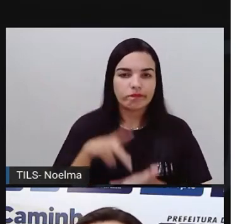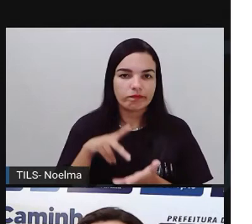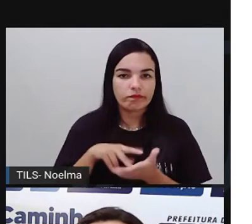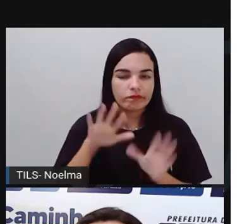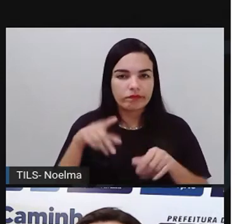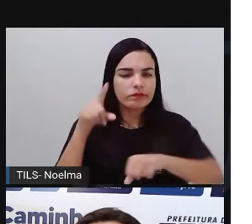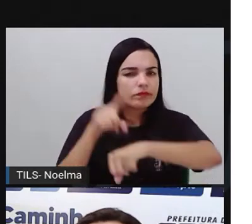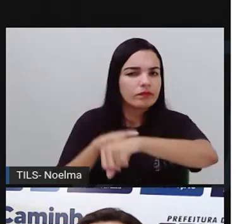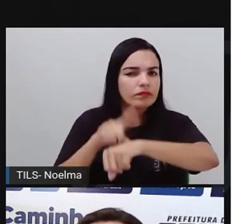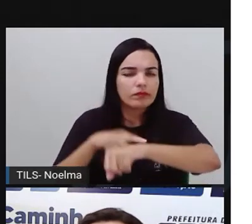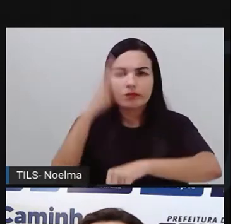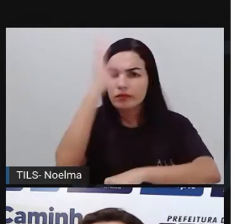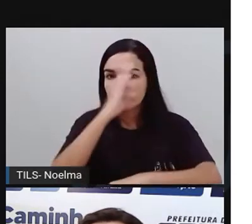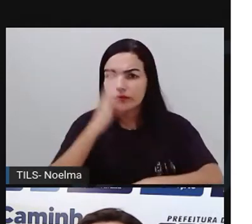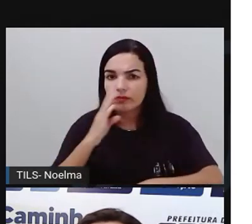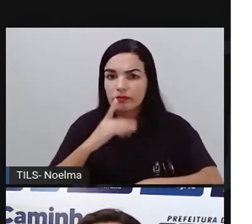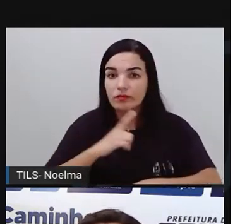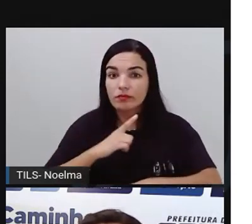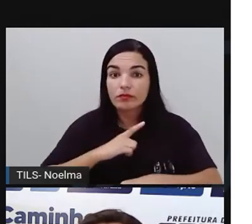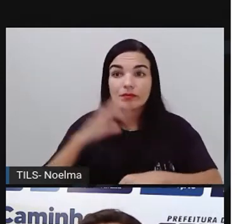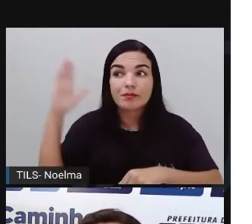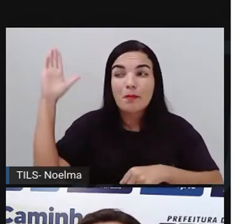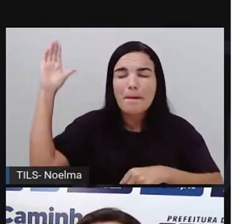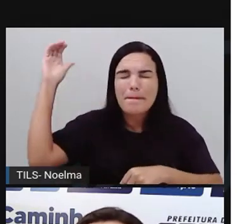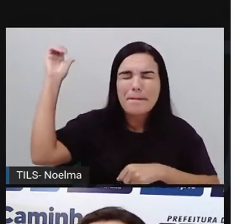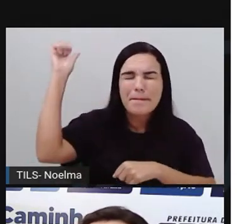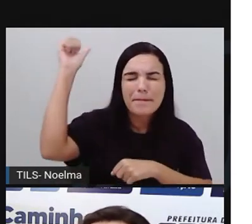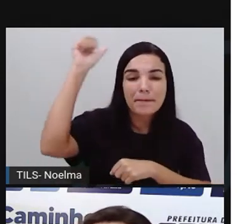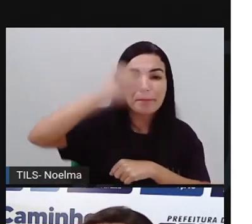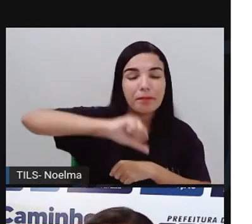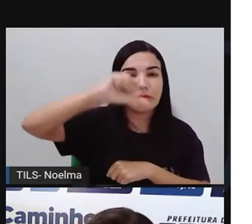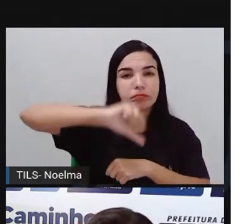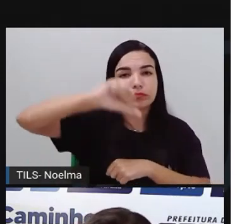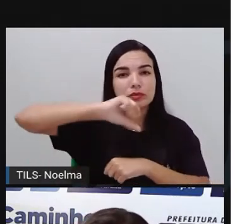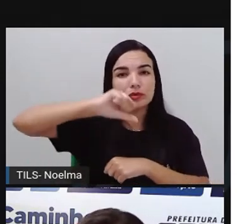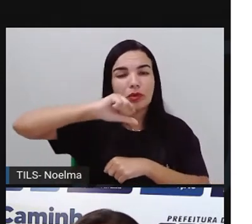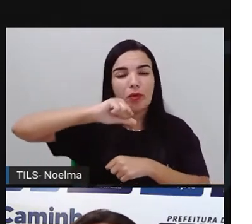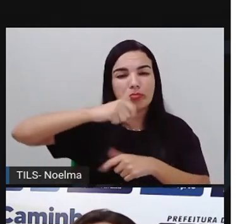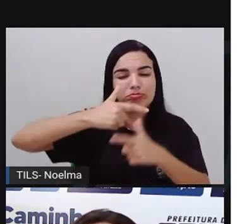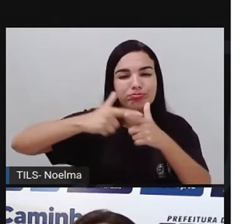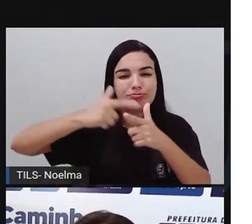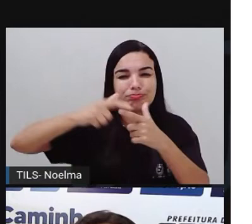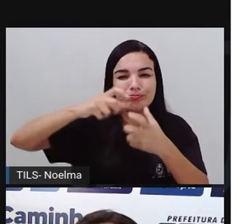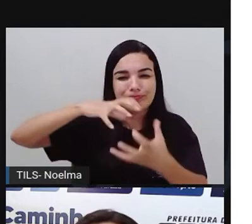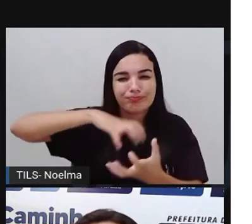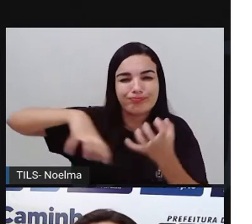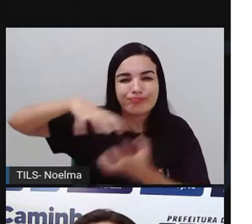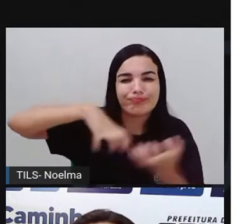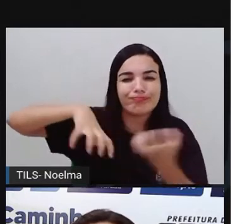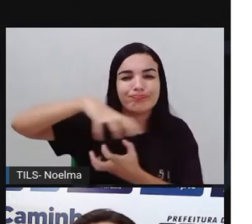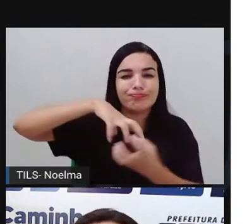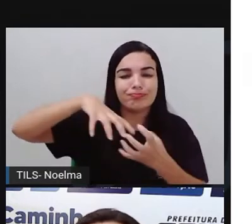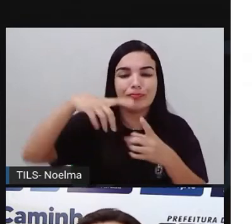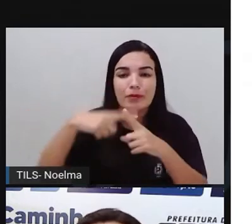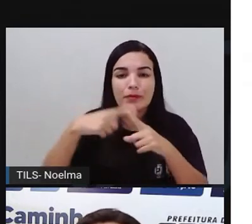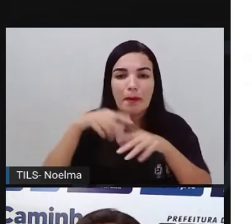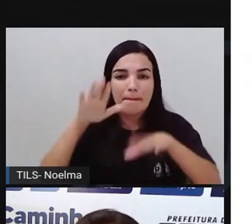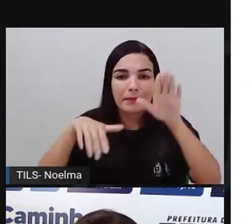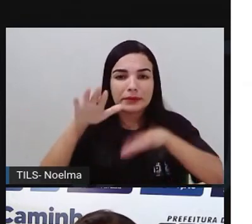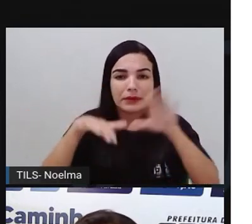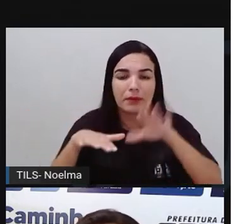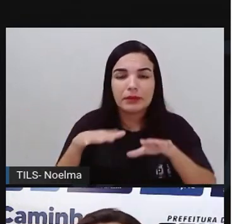o Brasil está registrando a pior crise hidrológica em 91 anos, com esse cenário, o fantasma